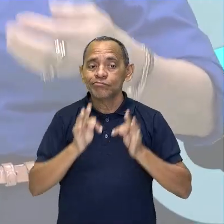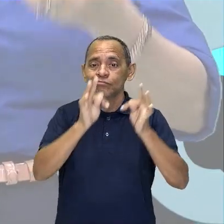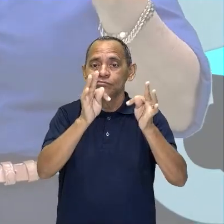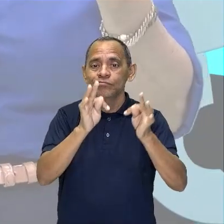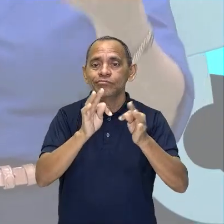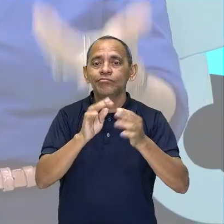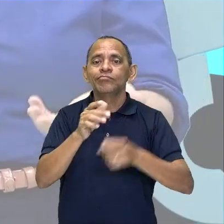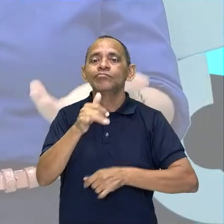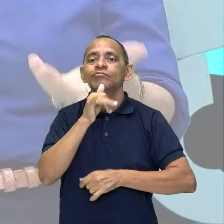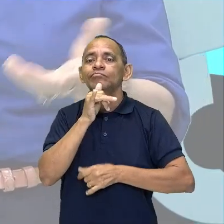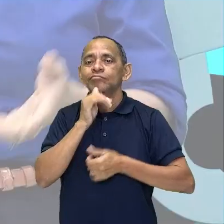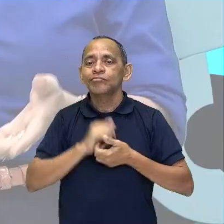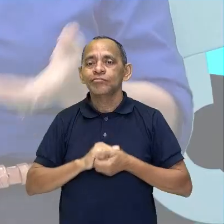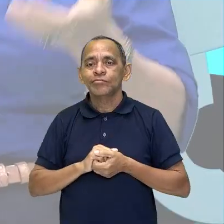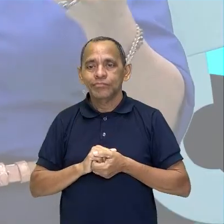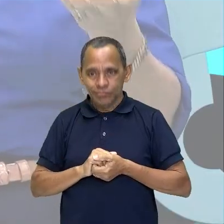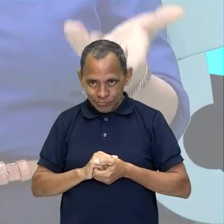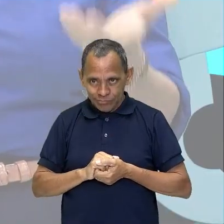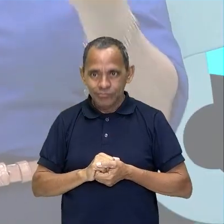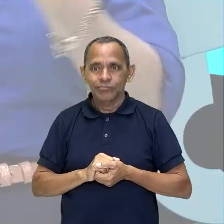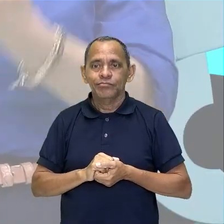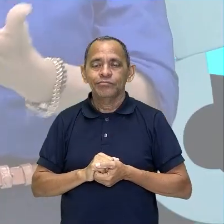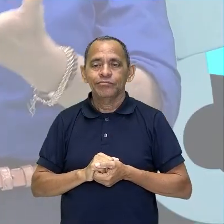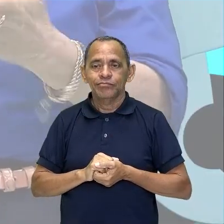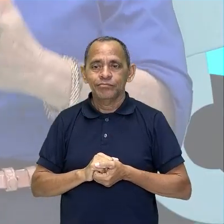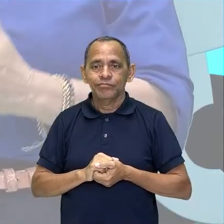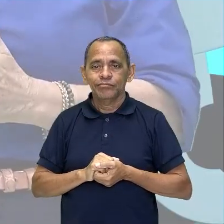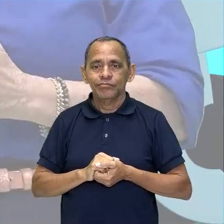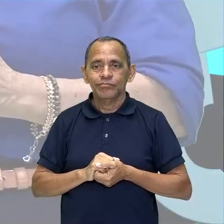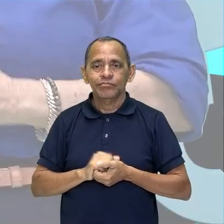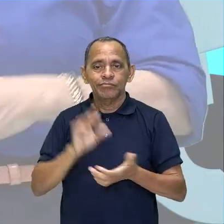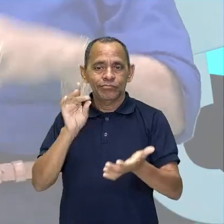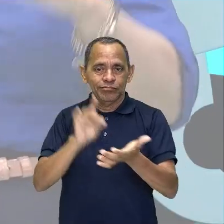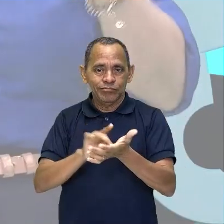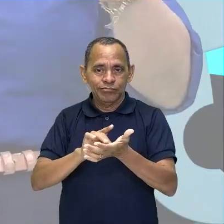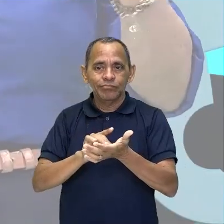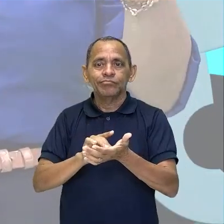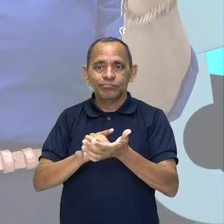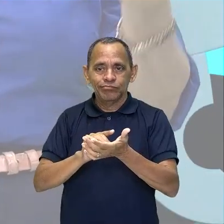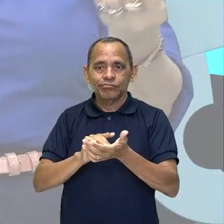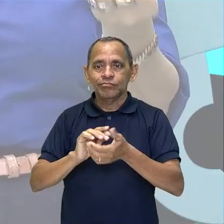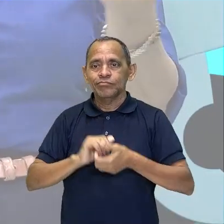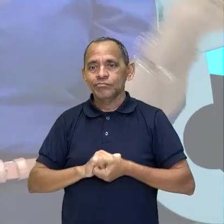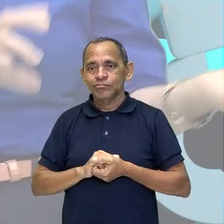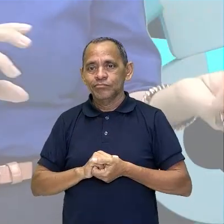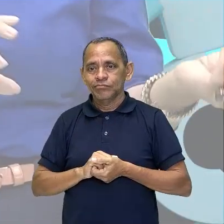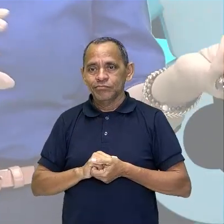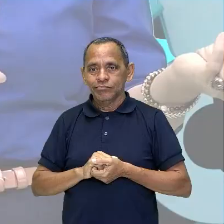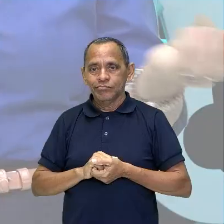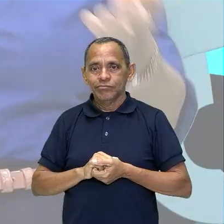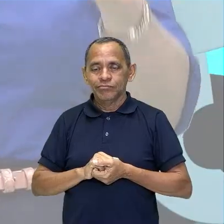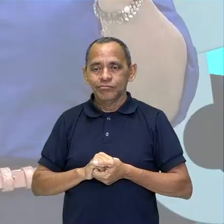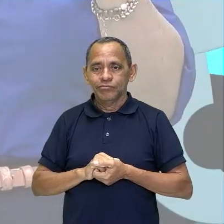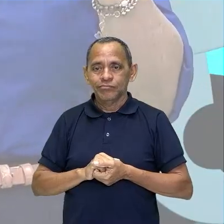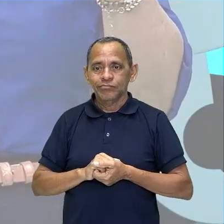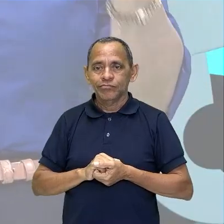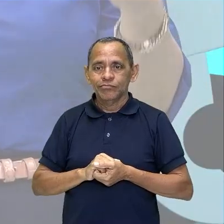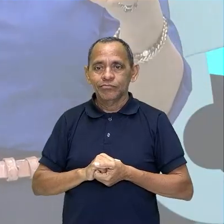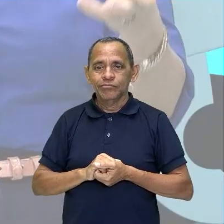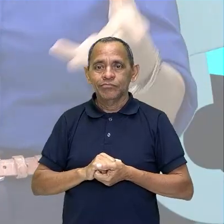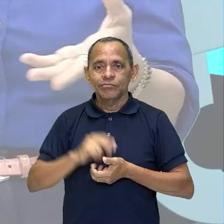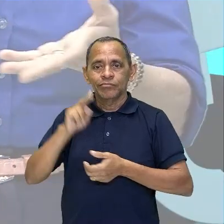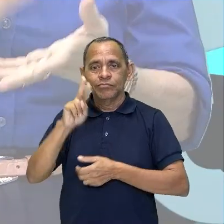como realidade virtual e aumentada. Então, em relação à evolução,